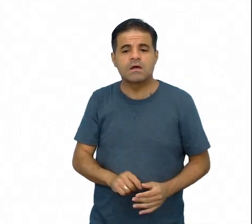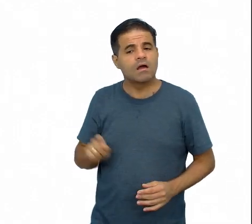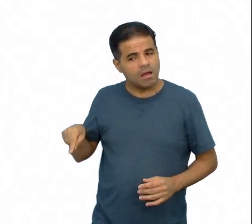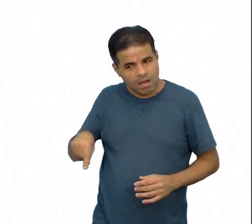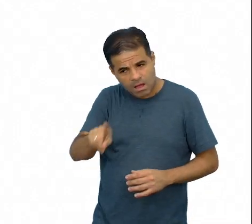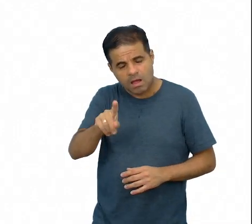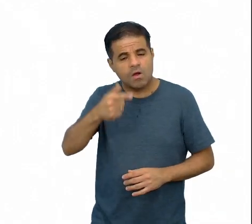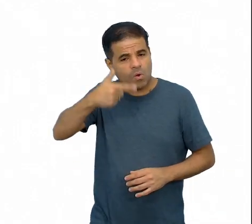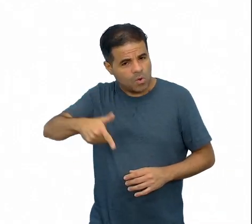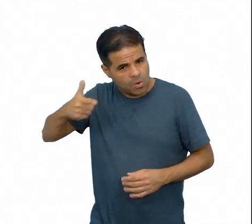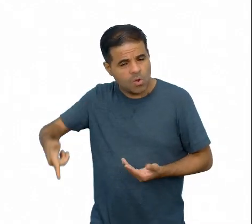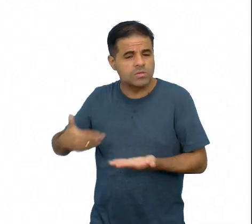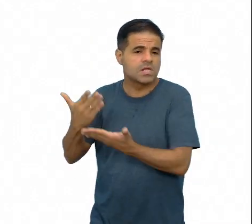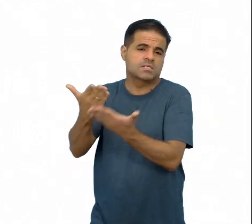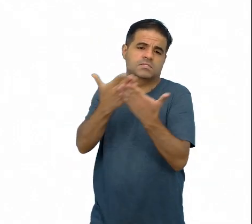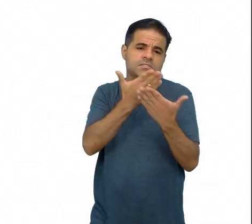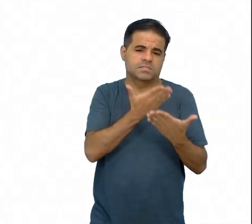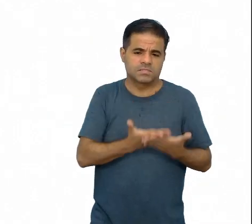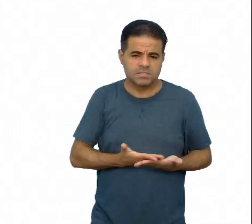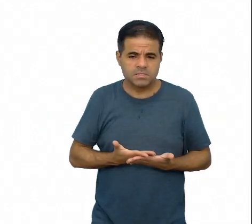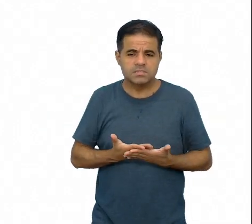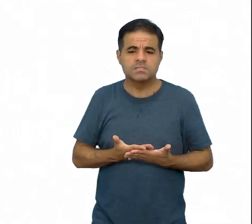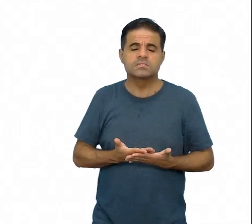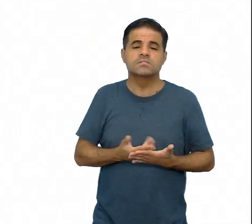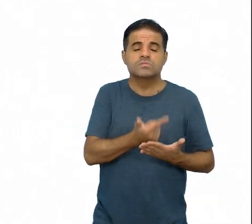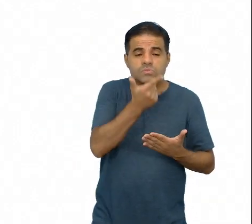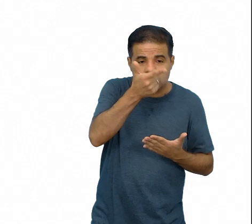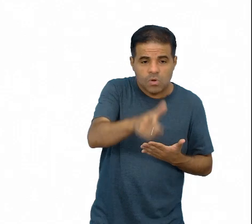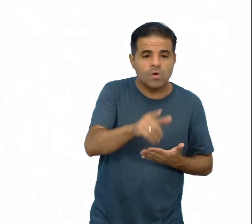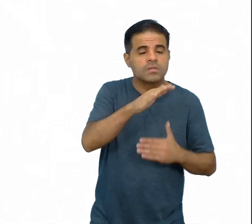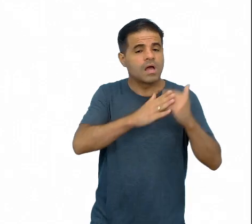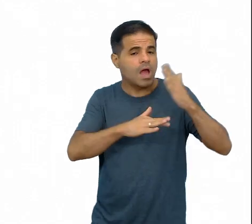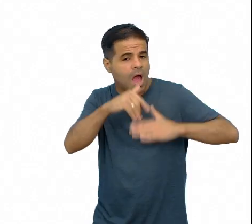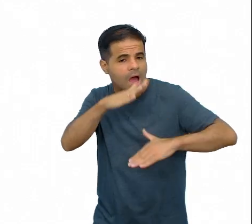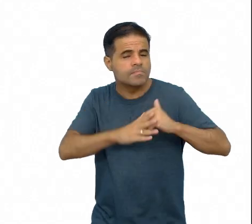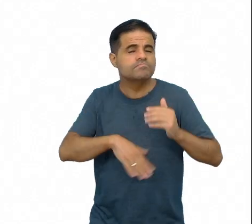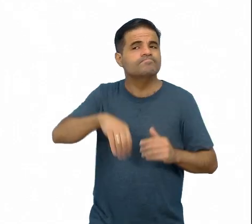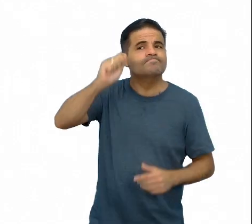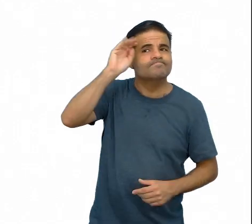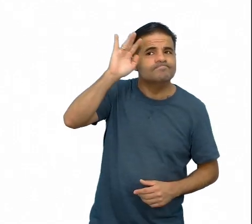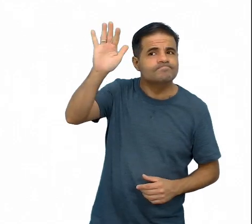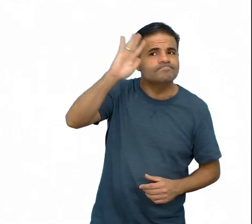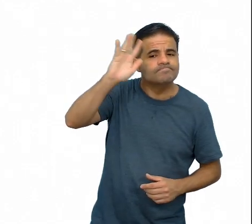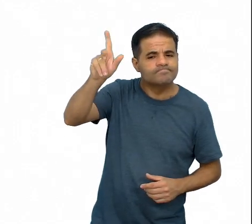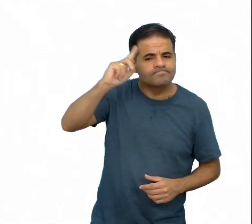para as próximas aulas, né, ou para as próximas habilidades, tá.